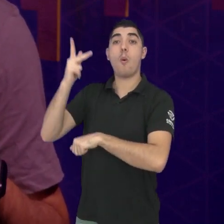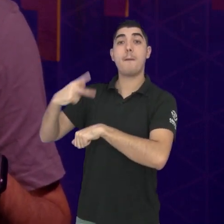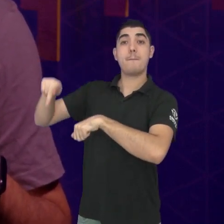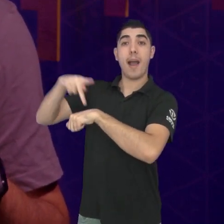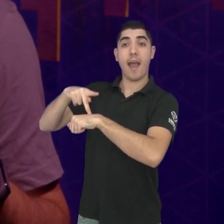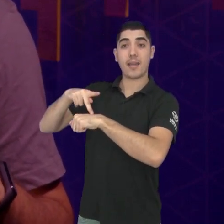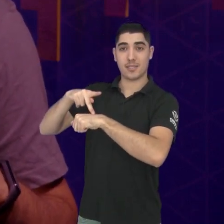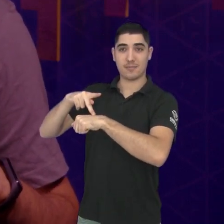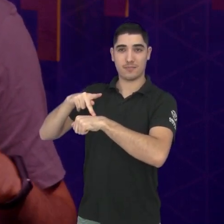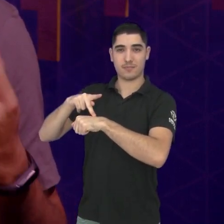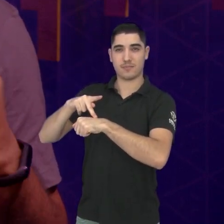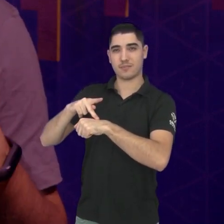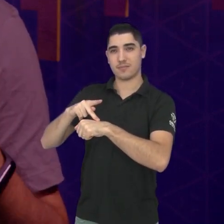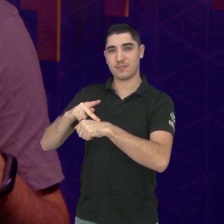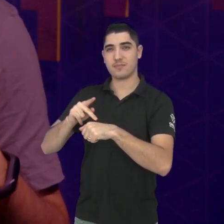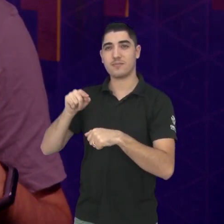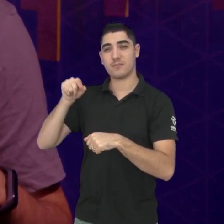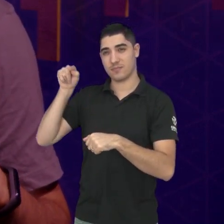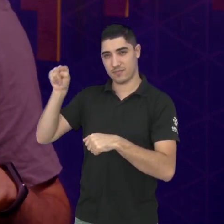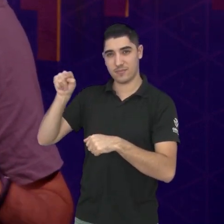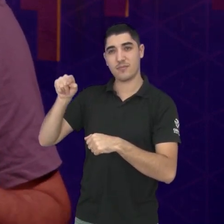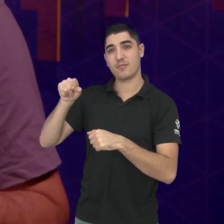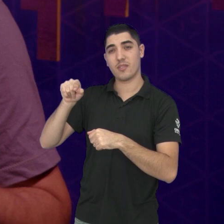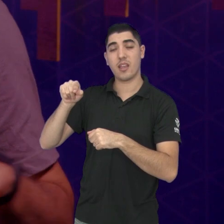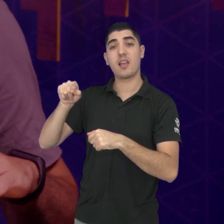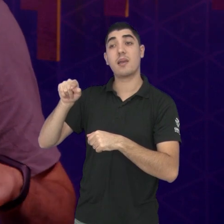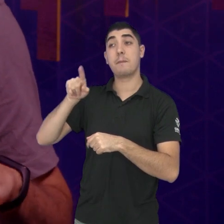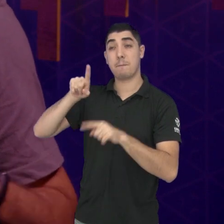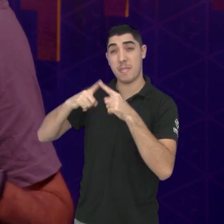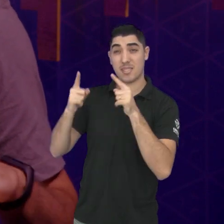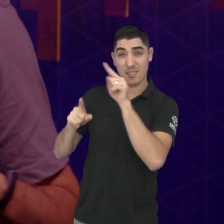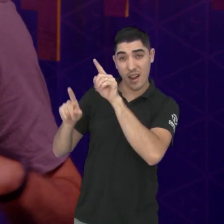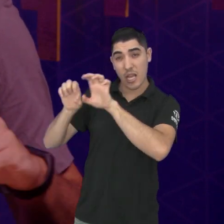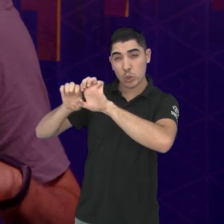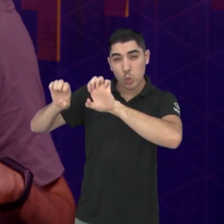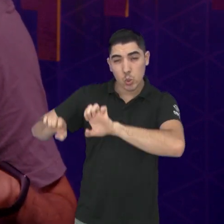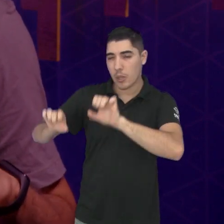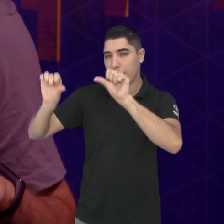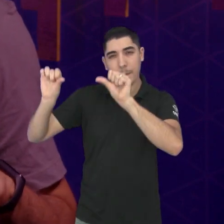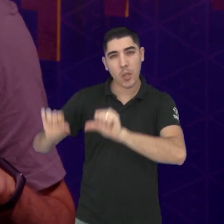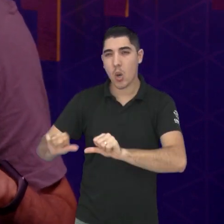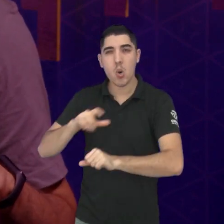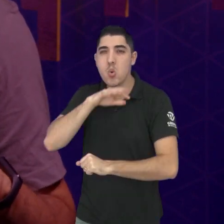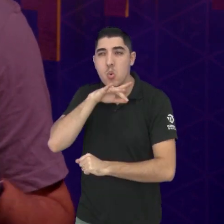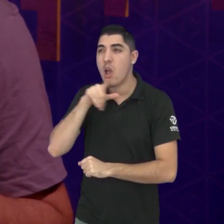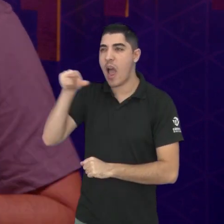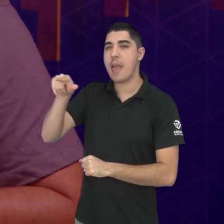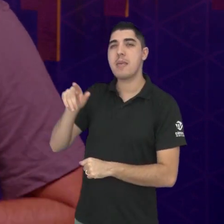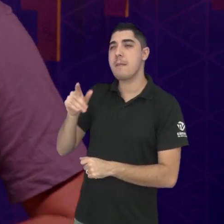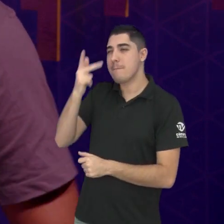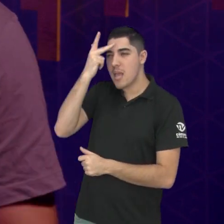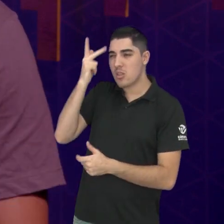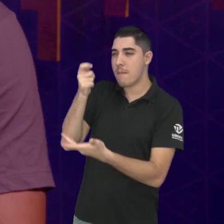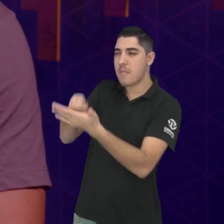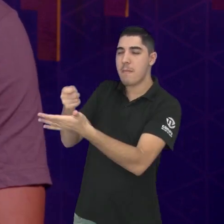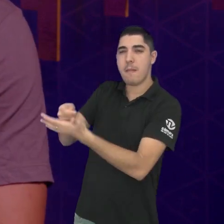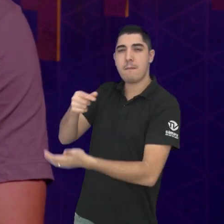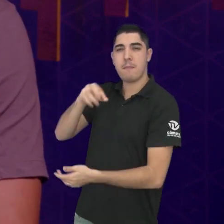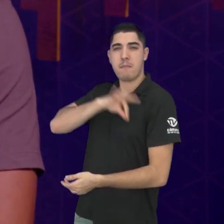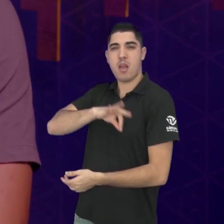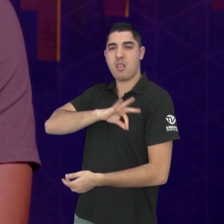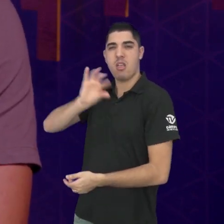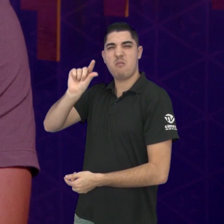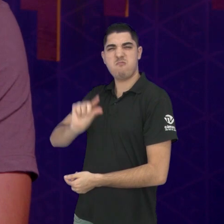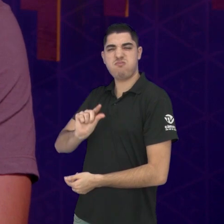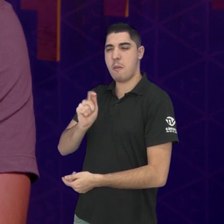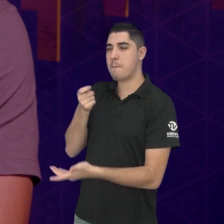país, né, com uma condição pior, assim, usar a mão de obra mais barata e pagar